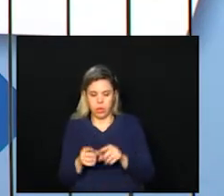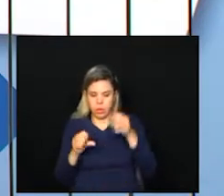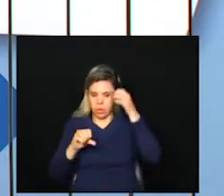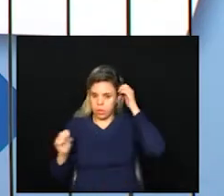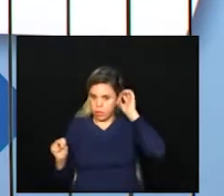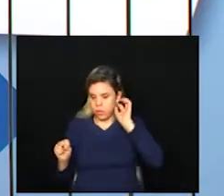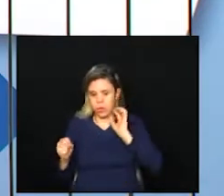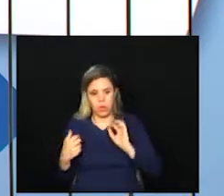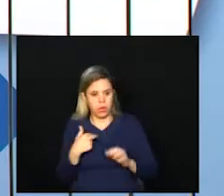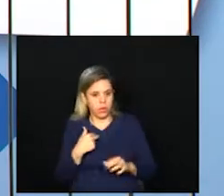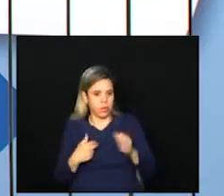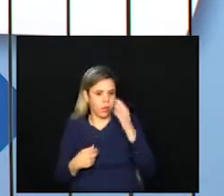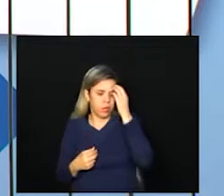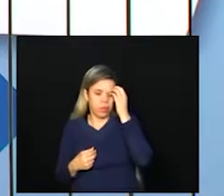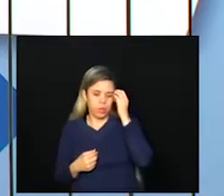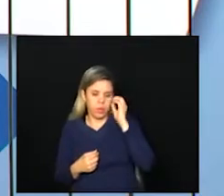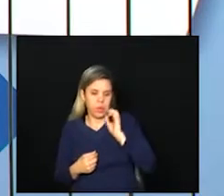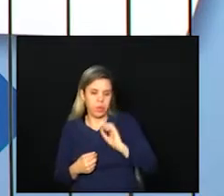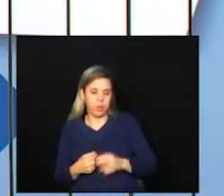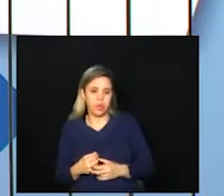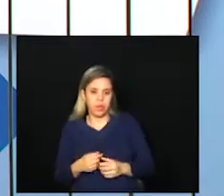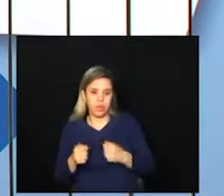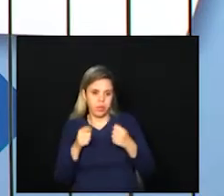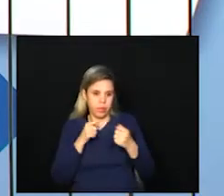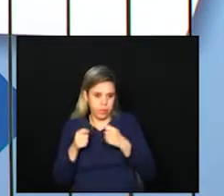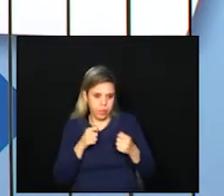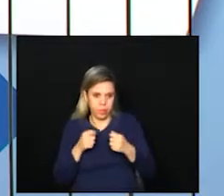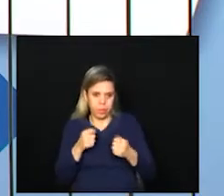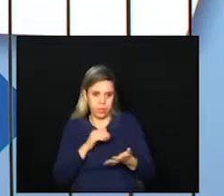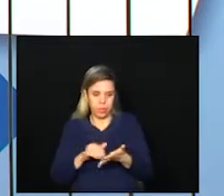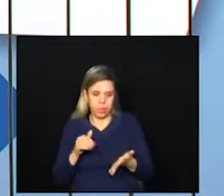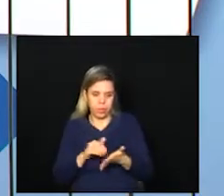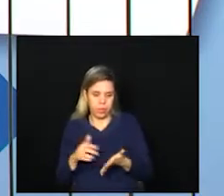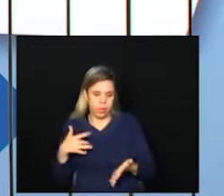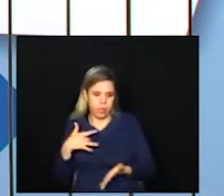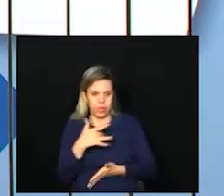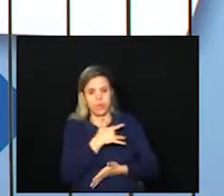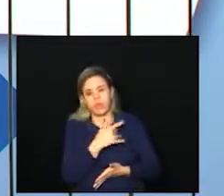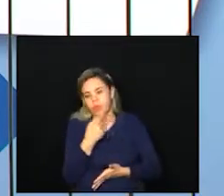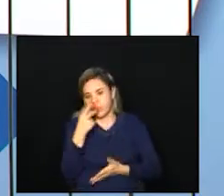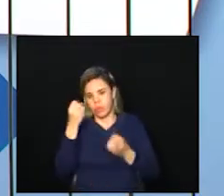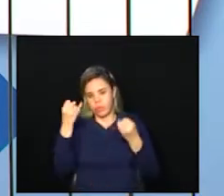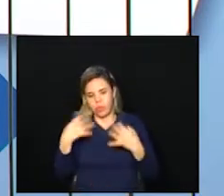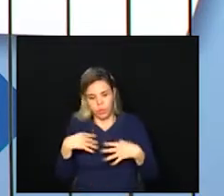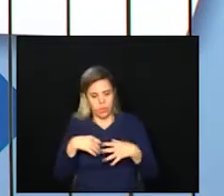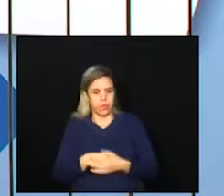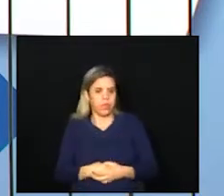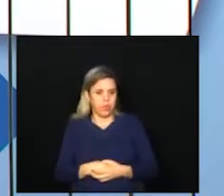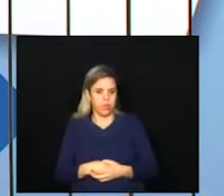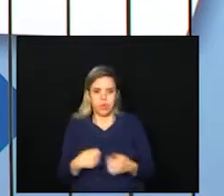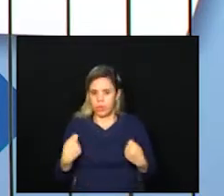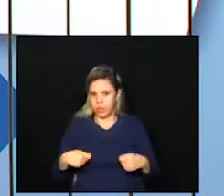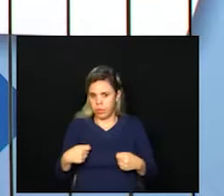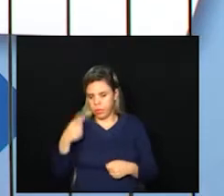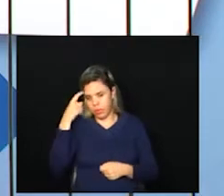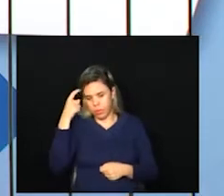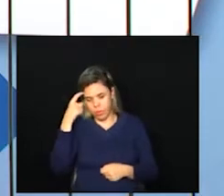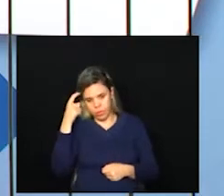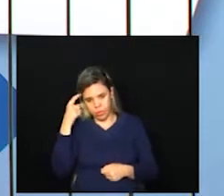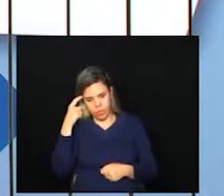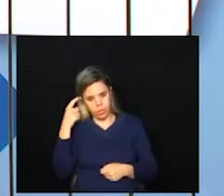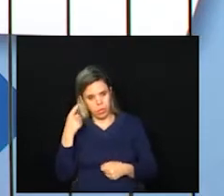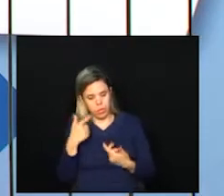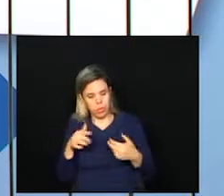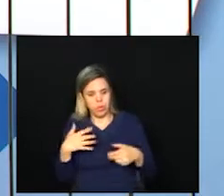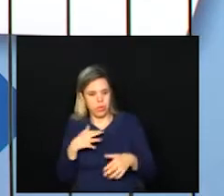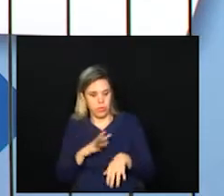98 estavam ocupados. E na coletiva, o secretário de Saúde falou justamente que é preciso pensar nas